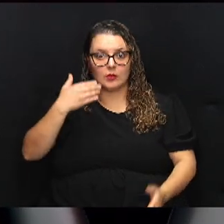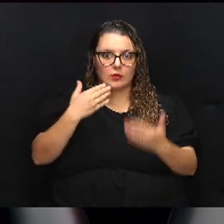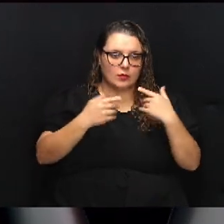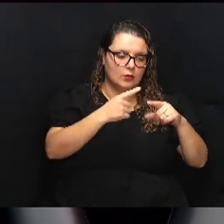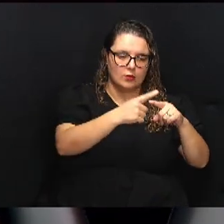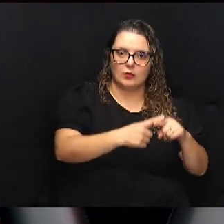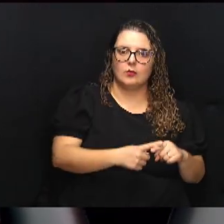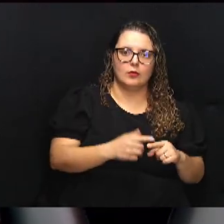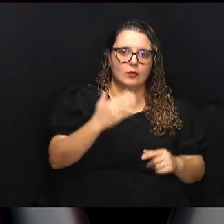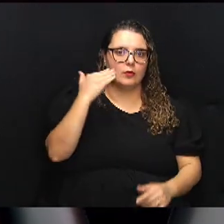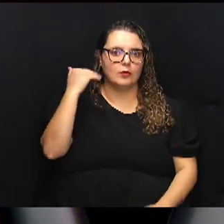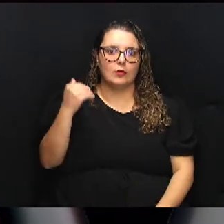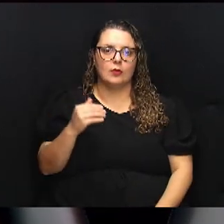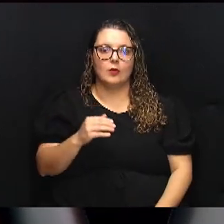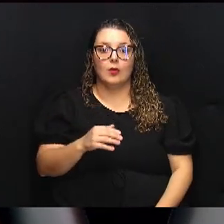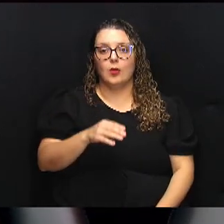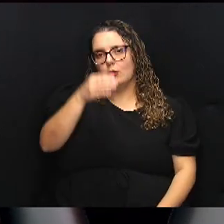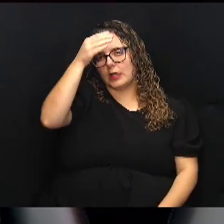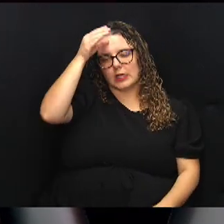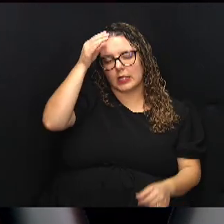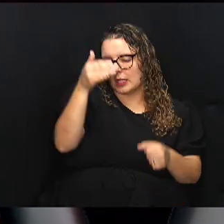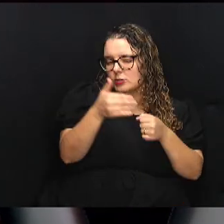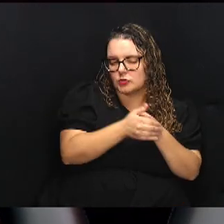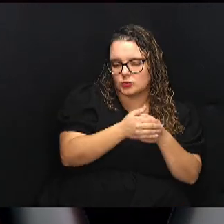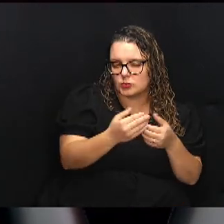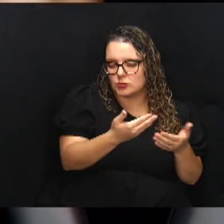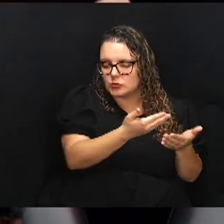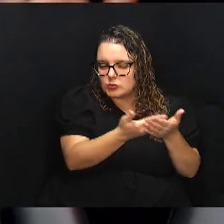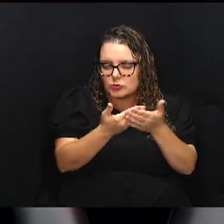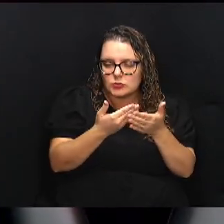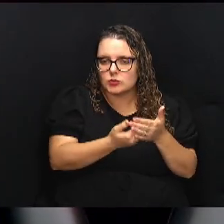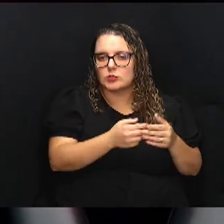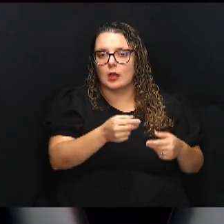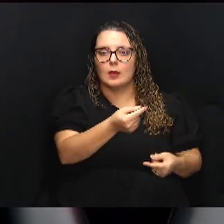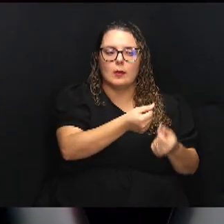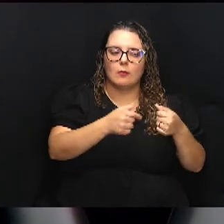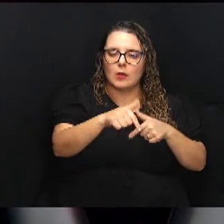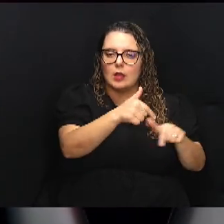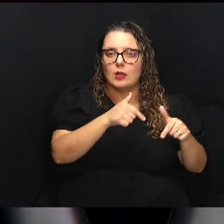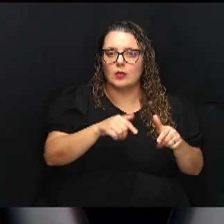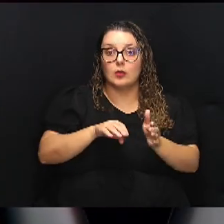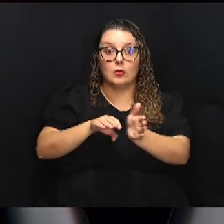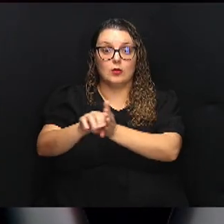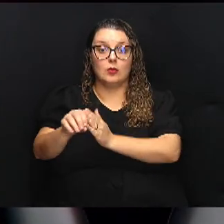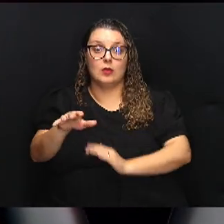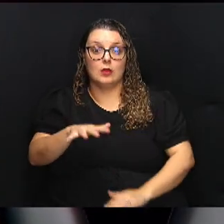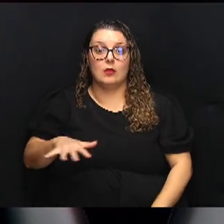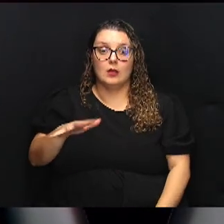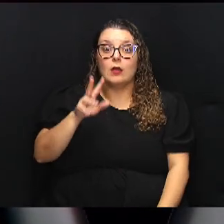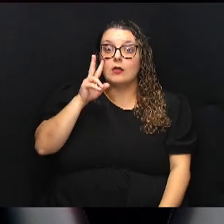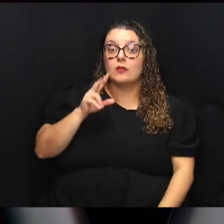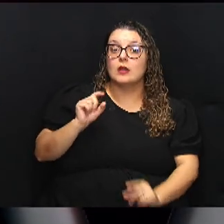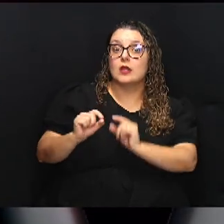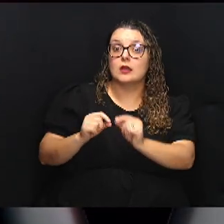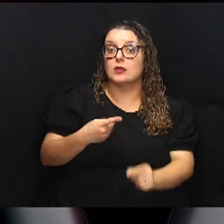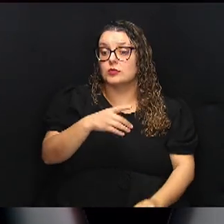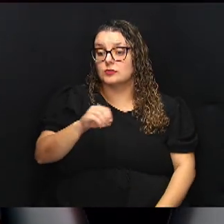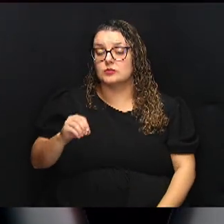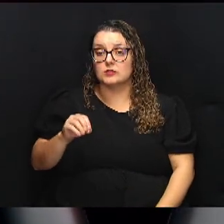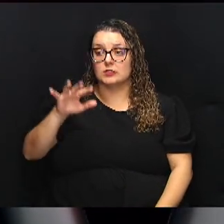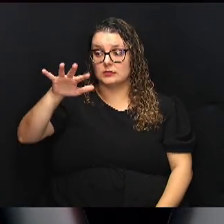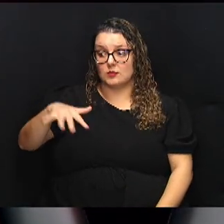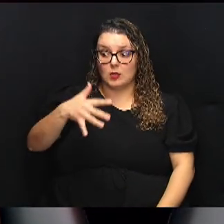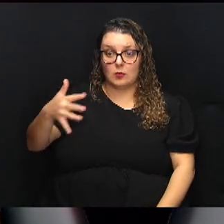o famoso cliente oculto, estudar mercado, ir no Google, jogar o seu setor, ver quem são os 10 mais posicionados, o que